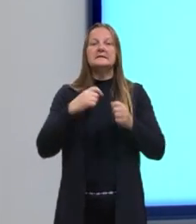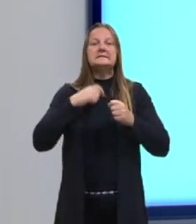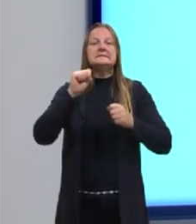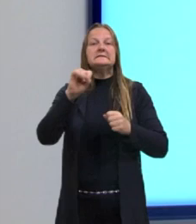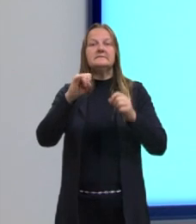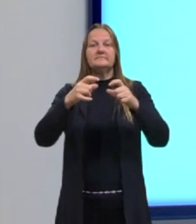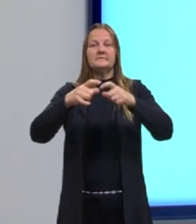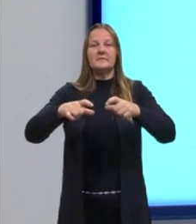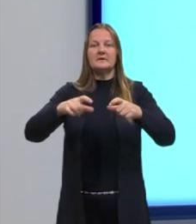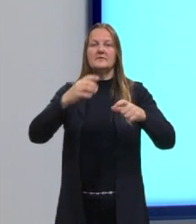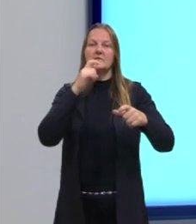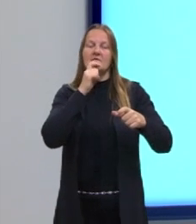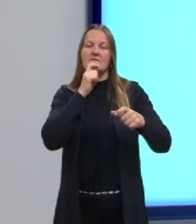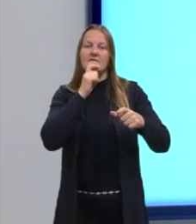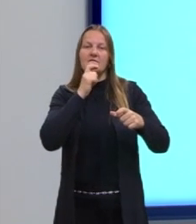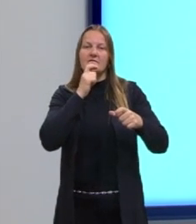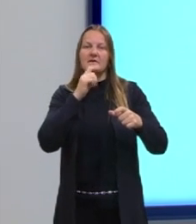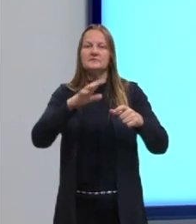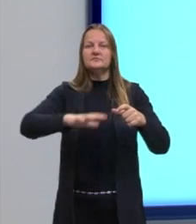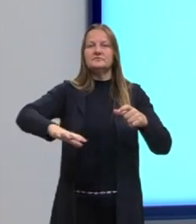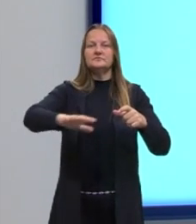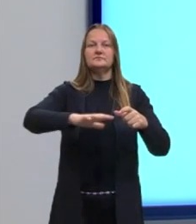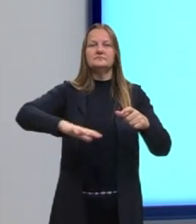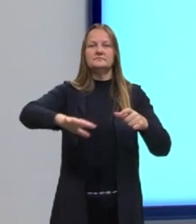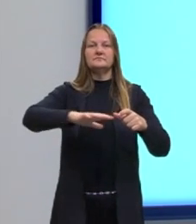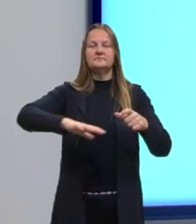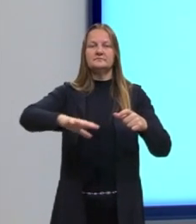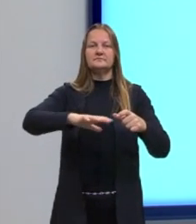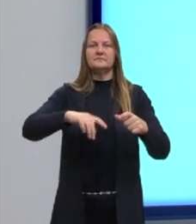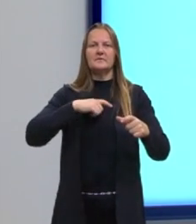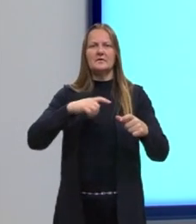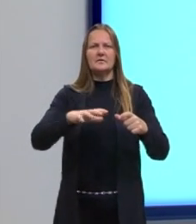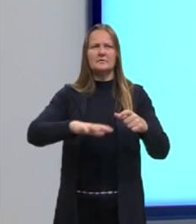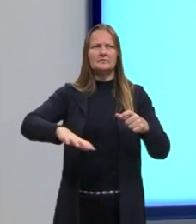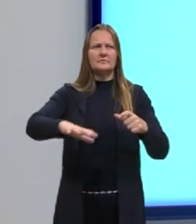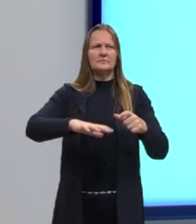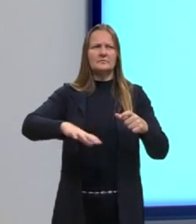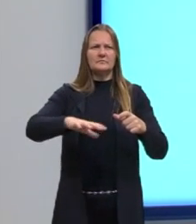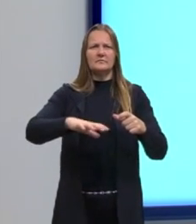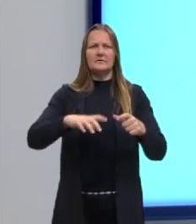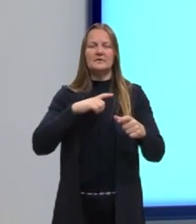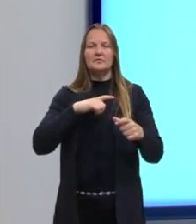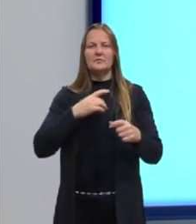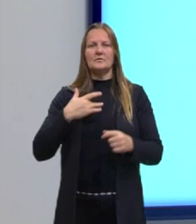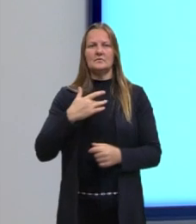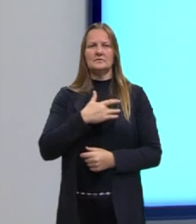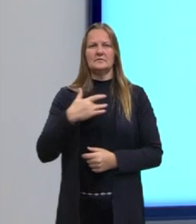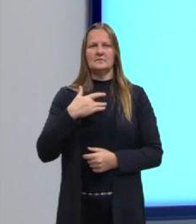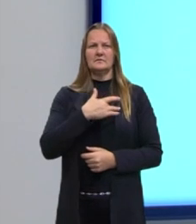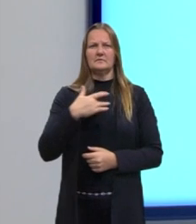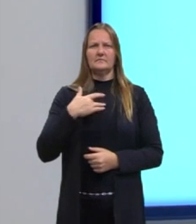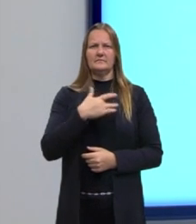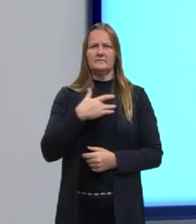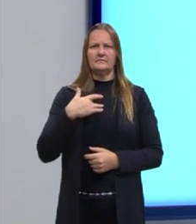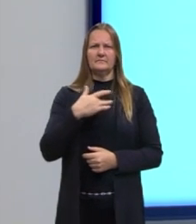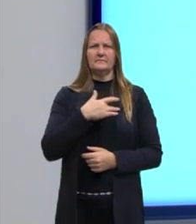Verde significa nós que nós estamos no espaço operacional saudável e